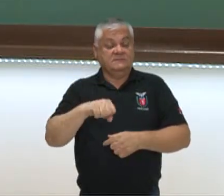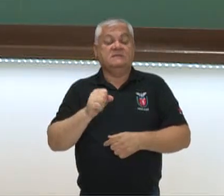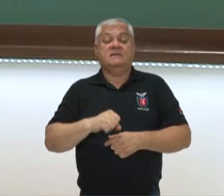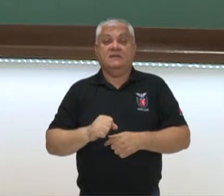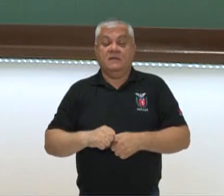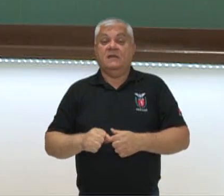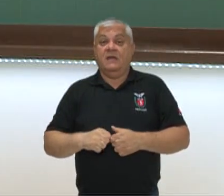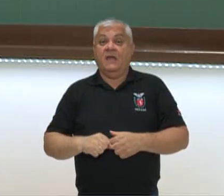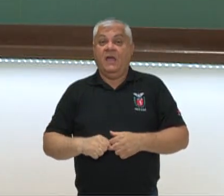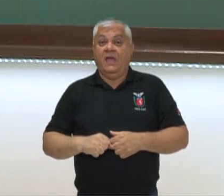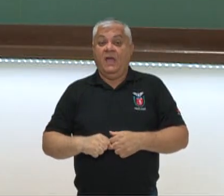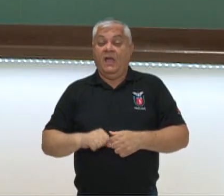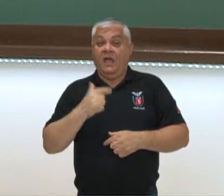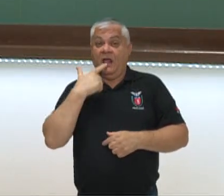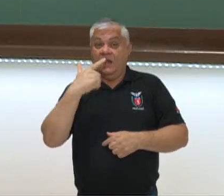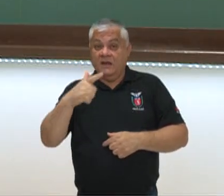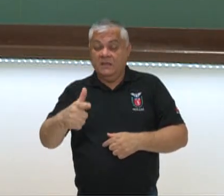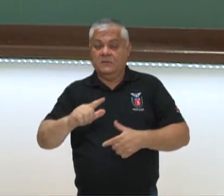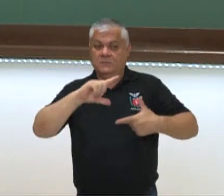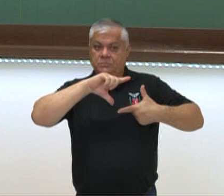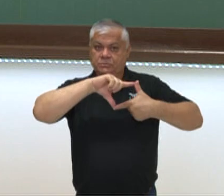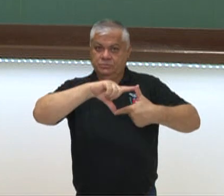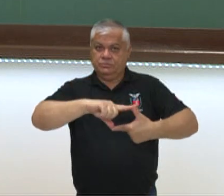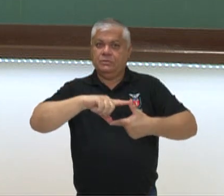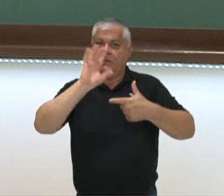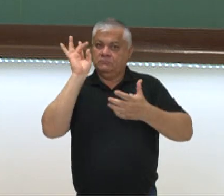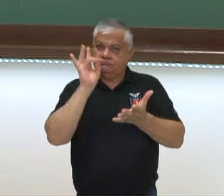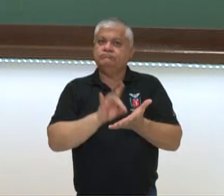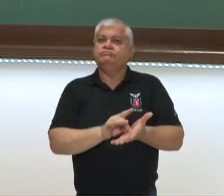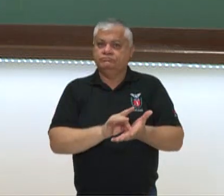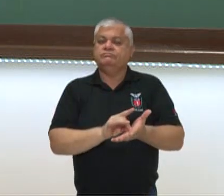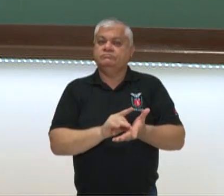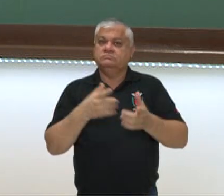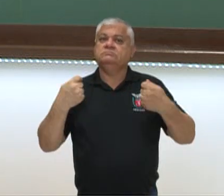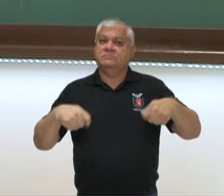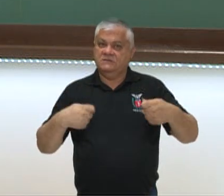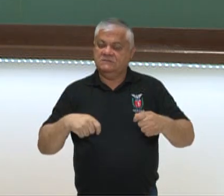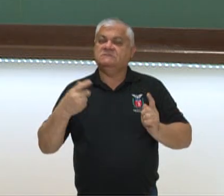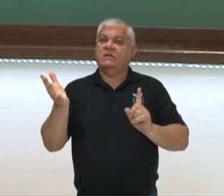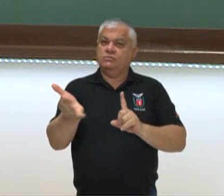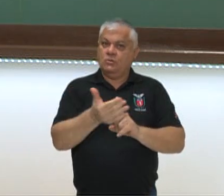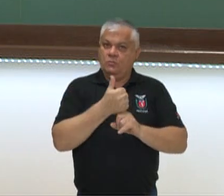padrão, a língua de Estado é uma convenção, né? É necessário